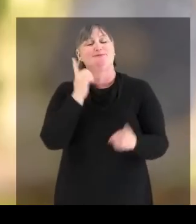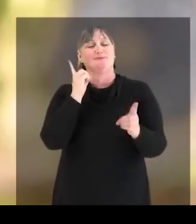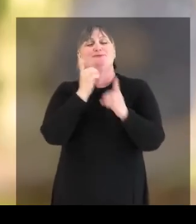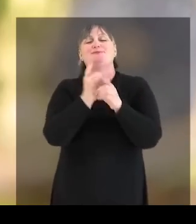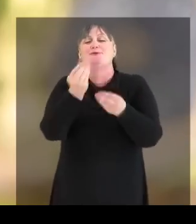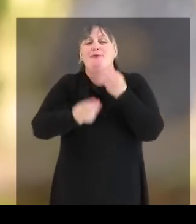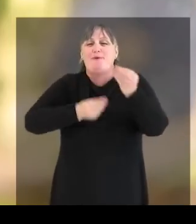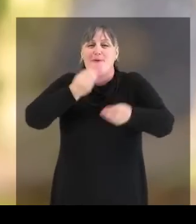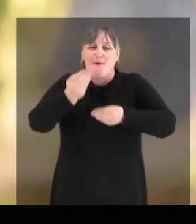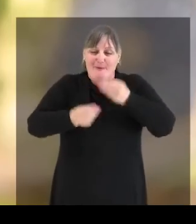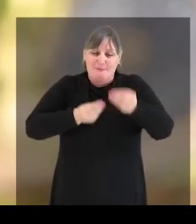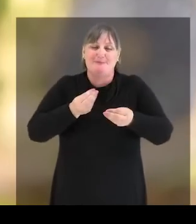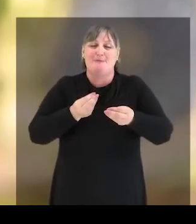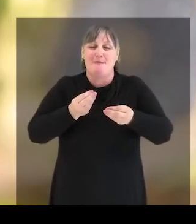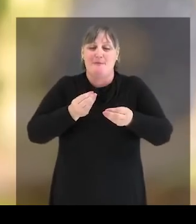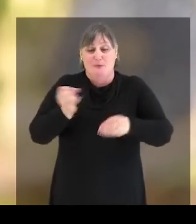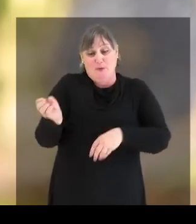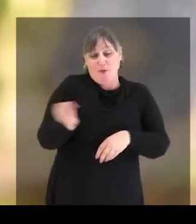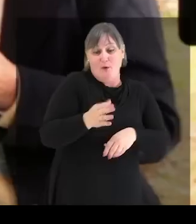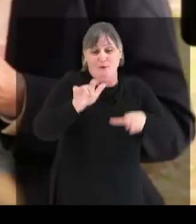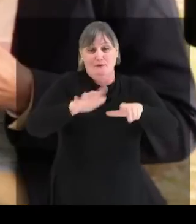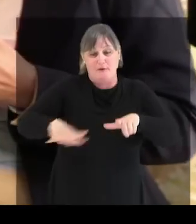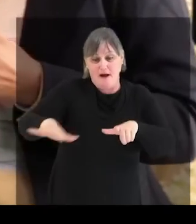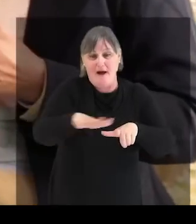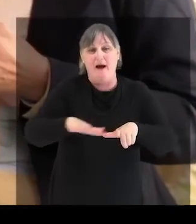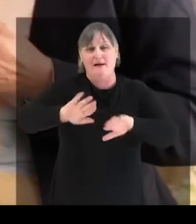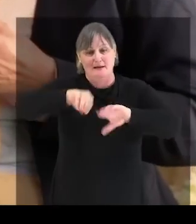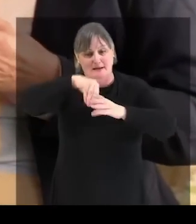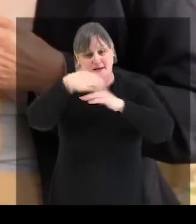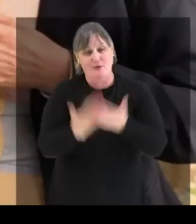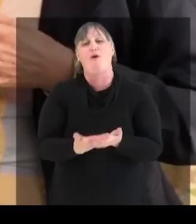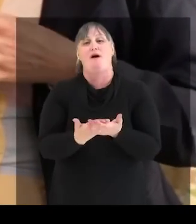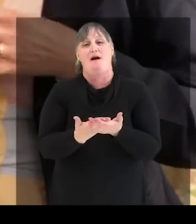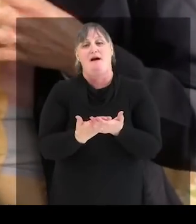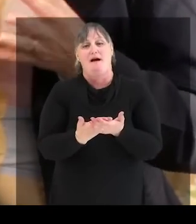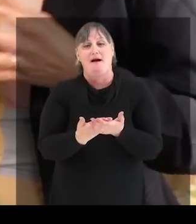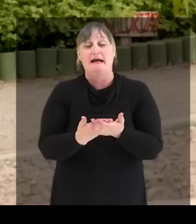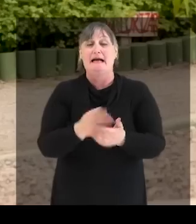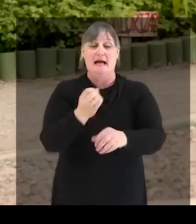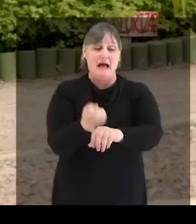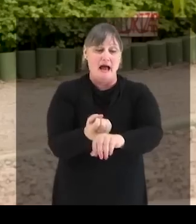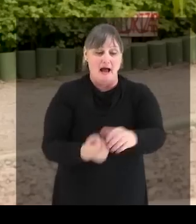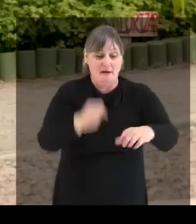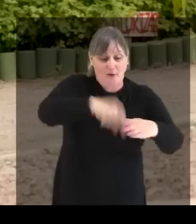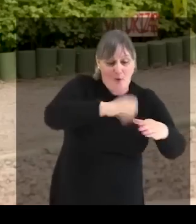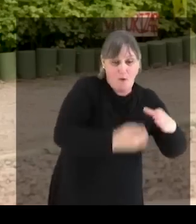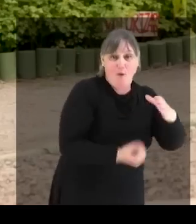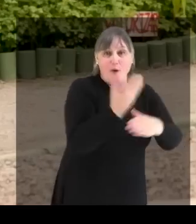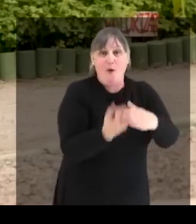Descobrimos uma forma de reinventar um espaço numa escola, era a própria horta